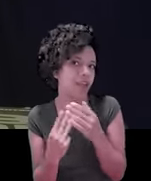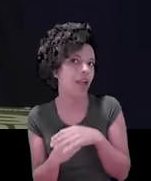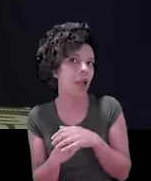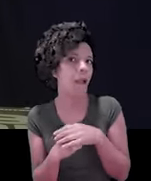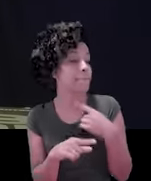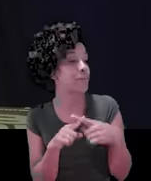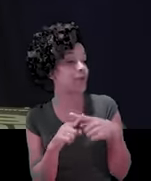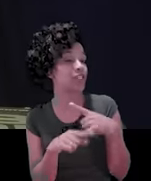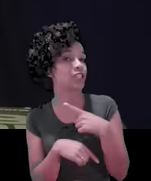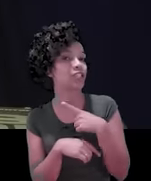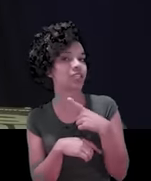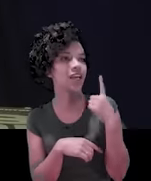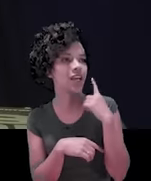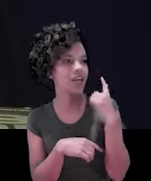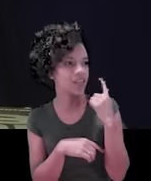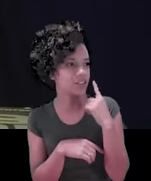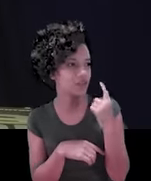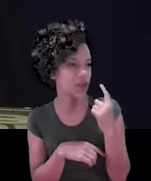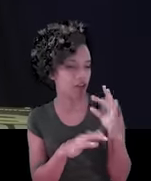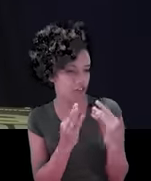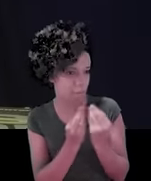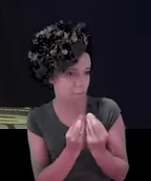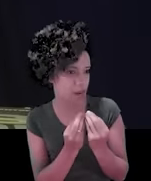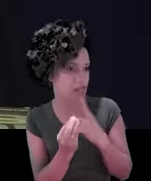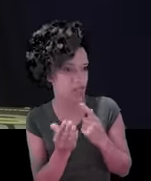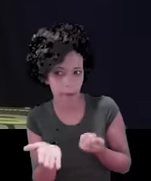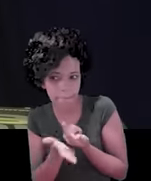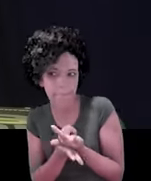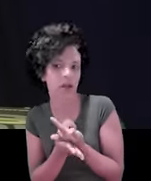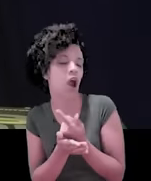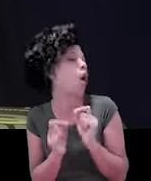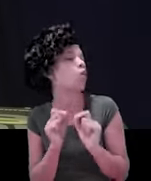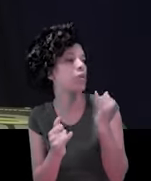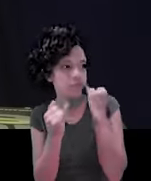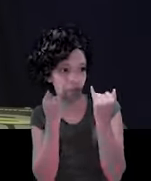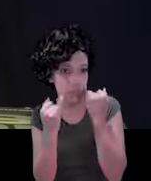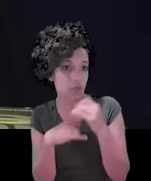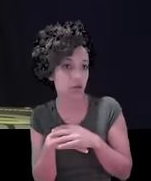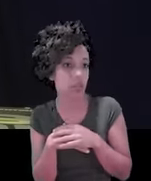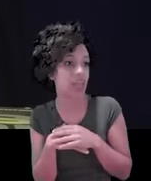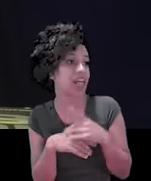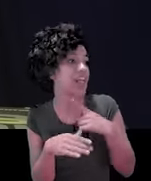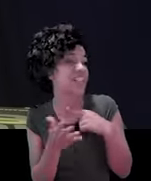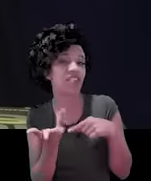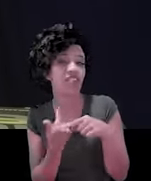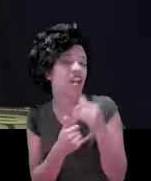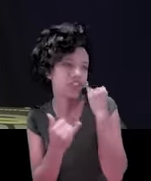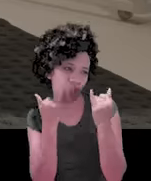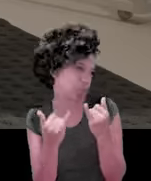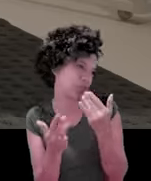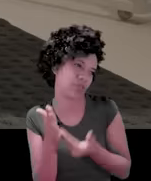porque tinha muita Eles já vem família botou uma recompensa para quem dessa alguma informação eles receber muita informação